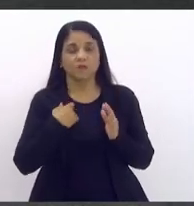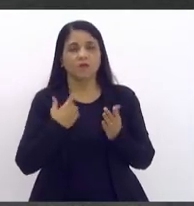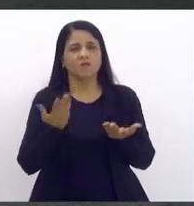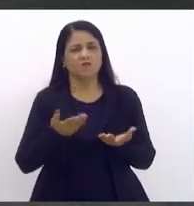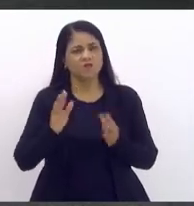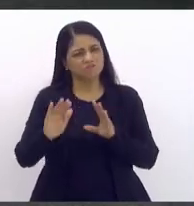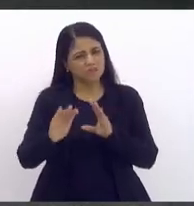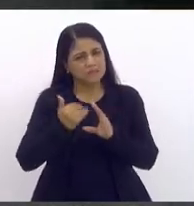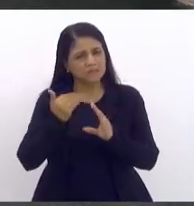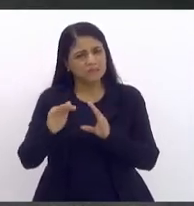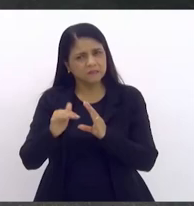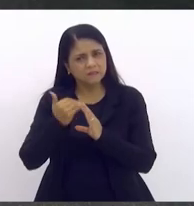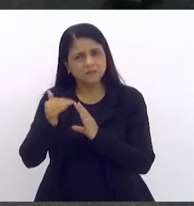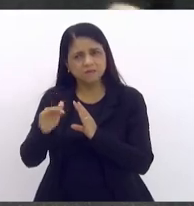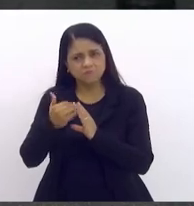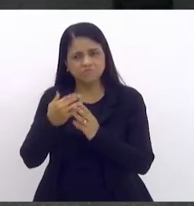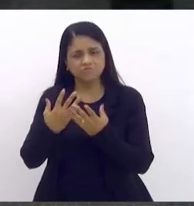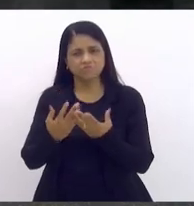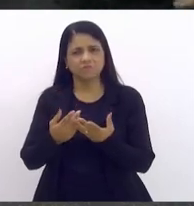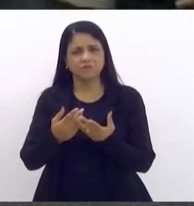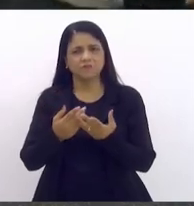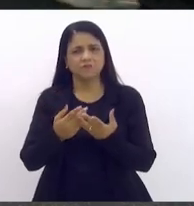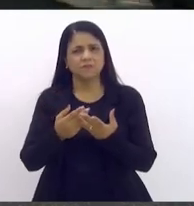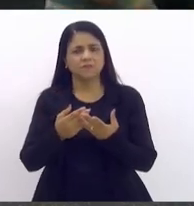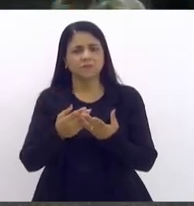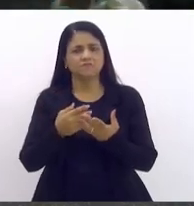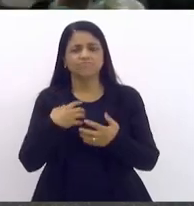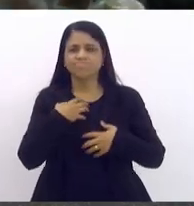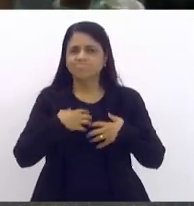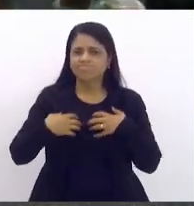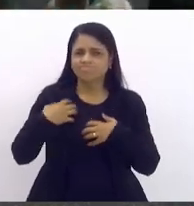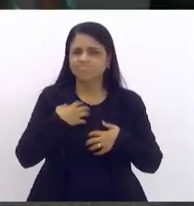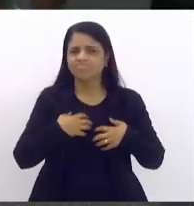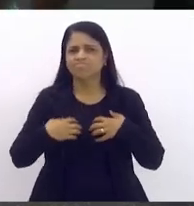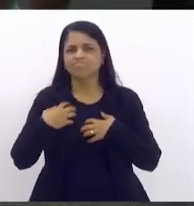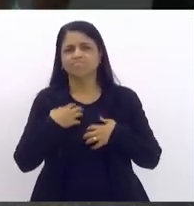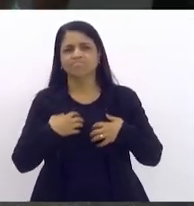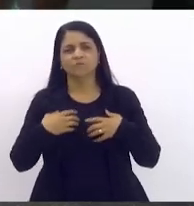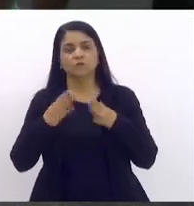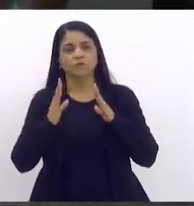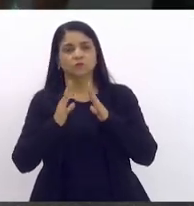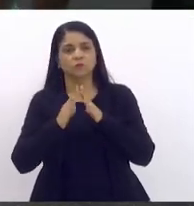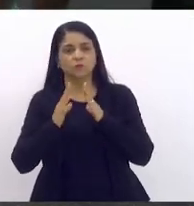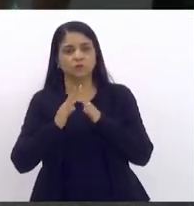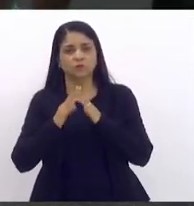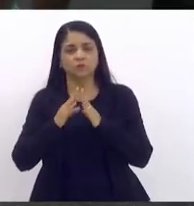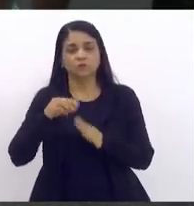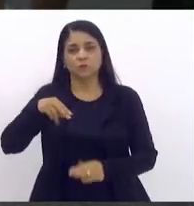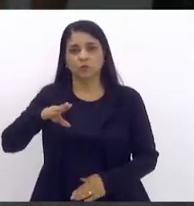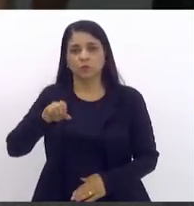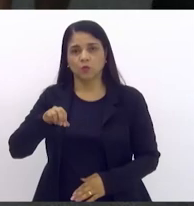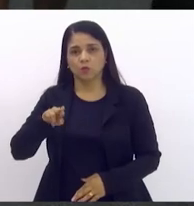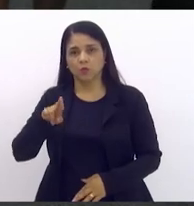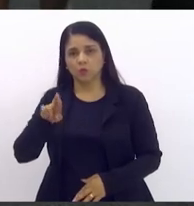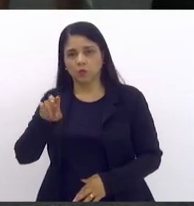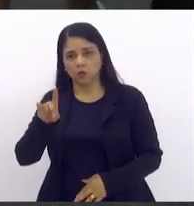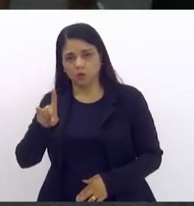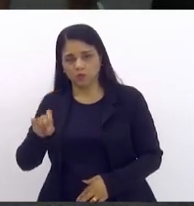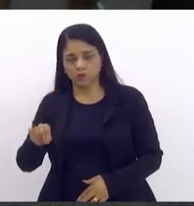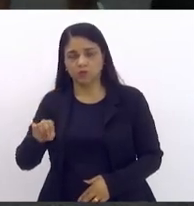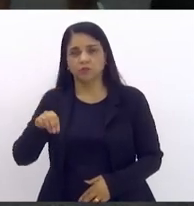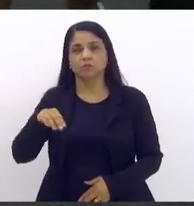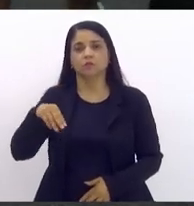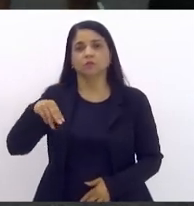dias eu tenho recebido vários relatos muito angustiantes dos moradores do Norte e Noroeste Fluminense